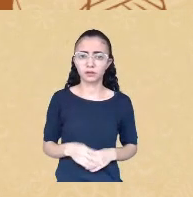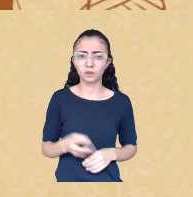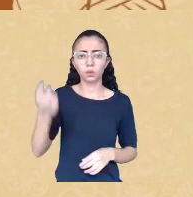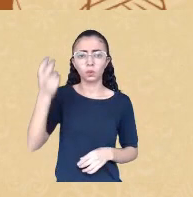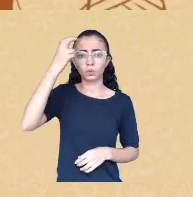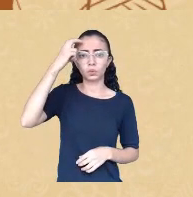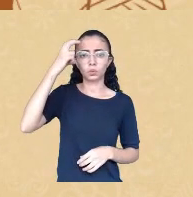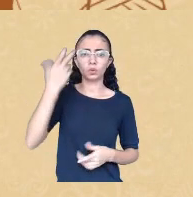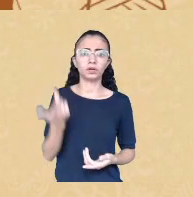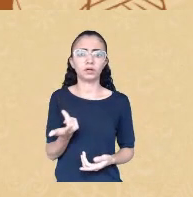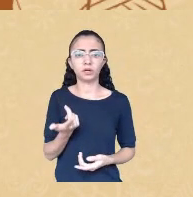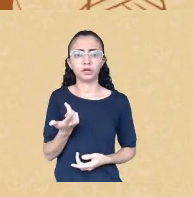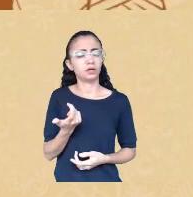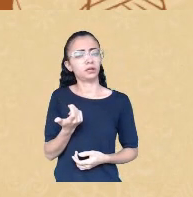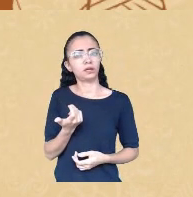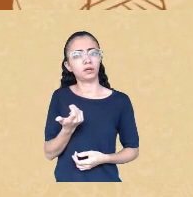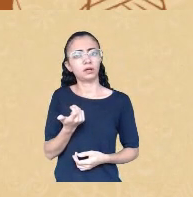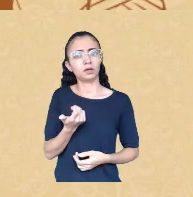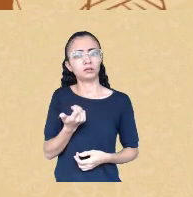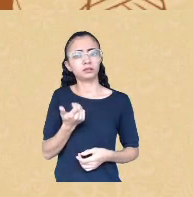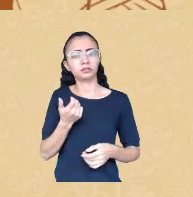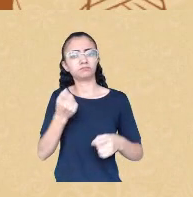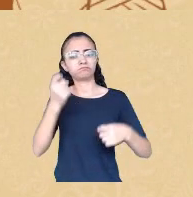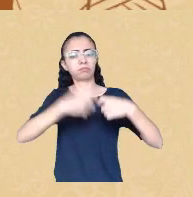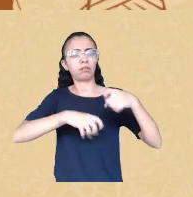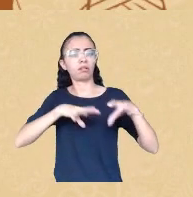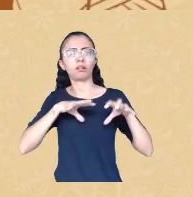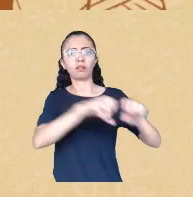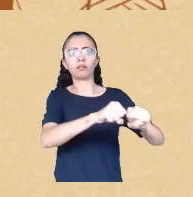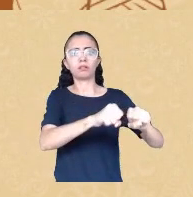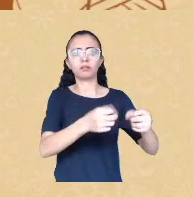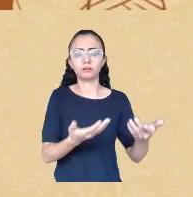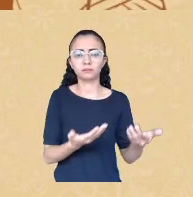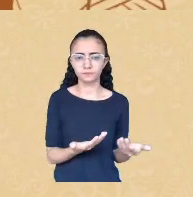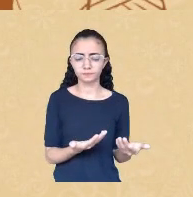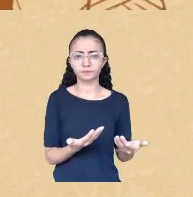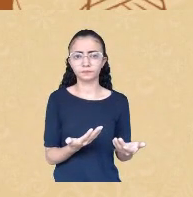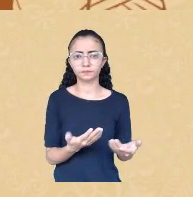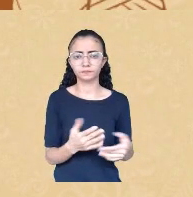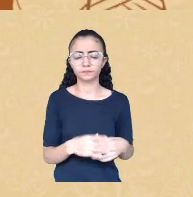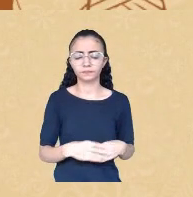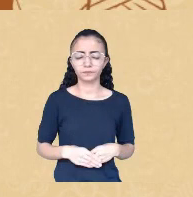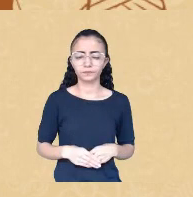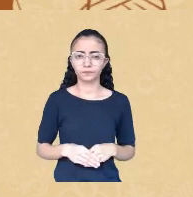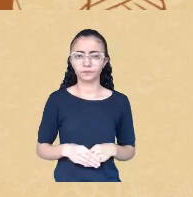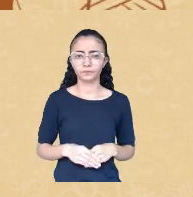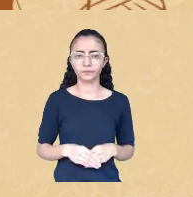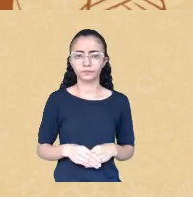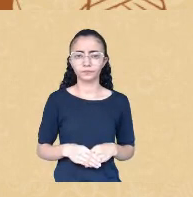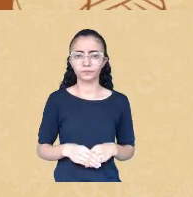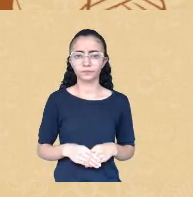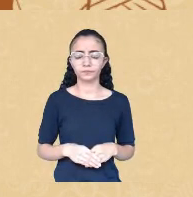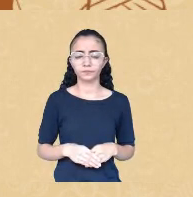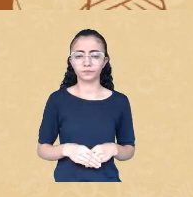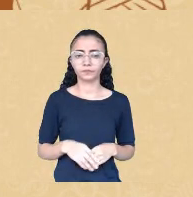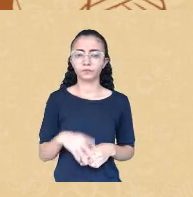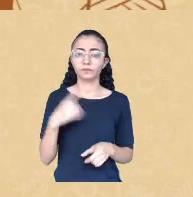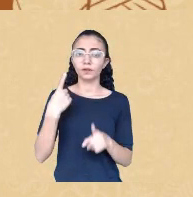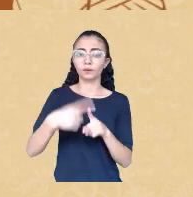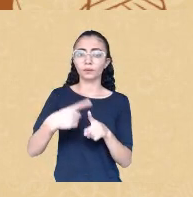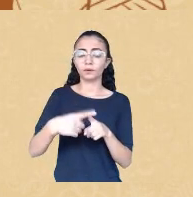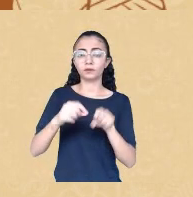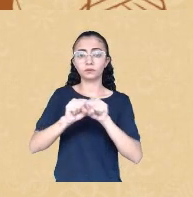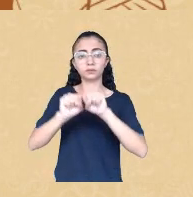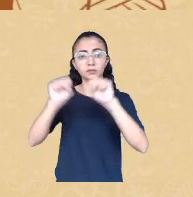secular, né, que não é de hoje. É a máquina de busca por lucro,